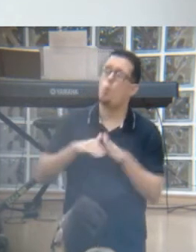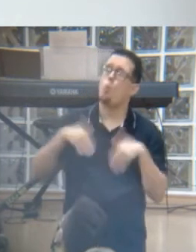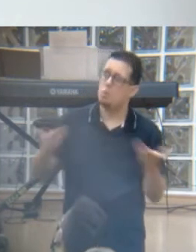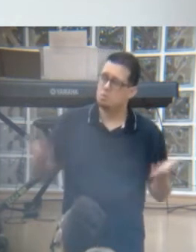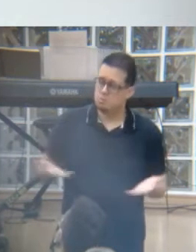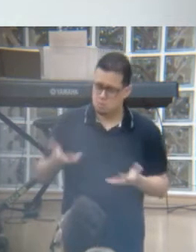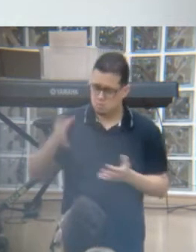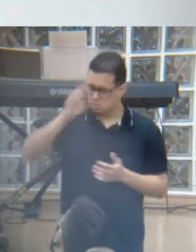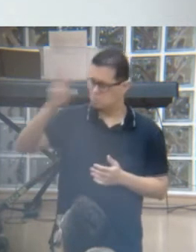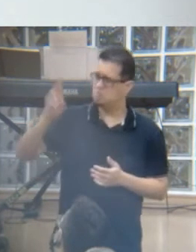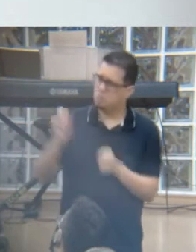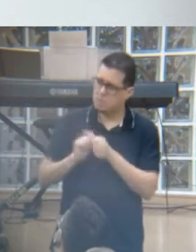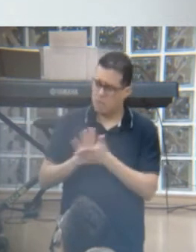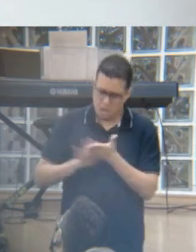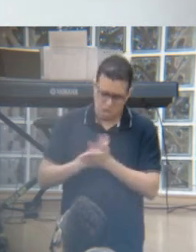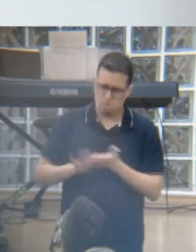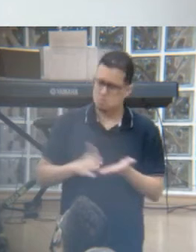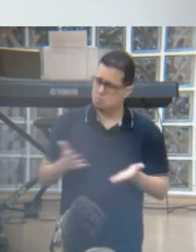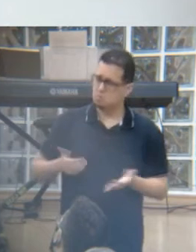O Senhor não vai fazer nada?